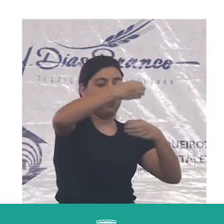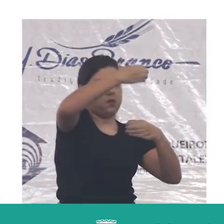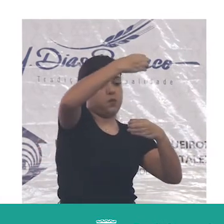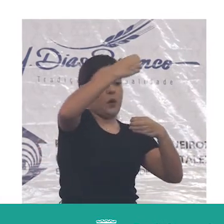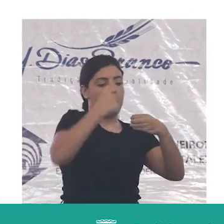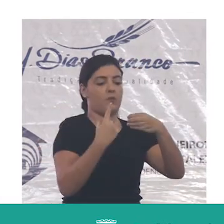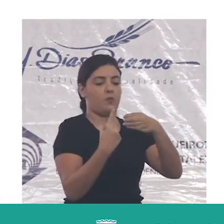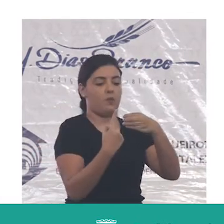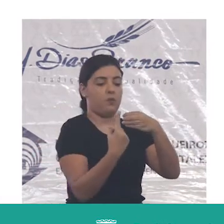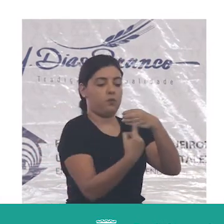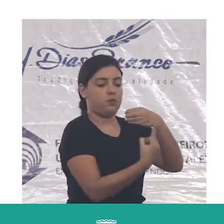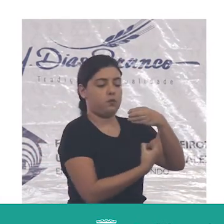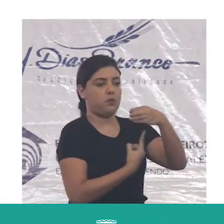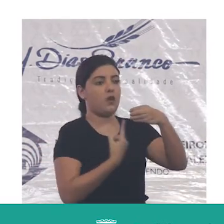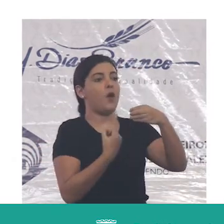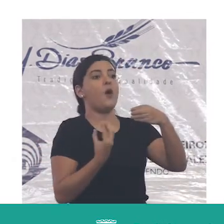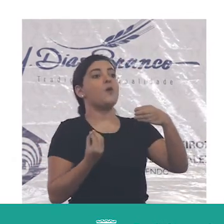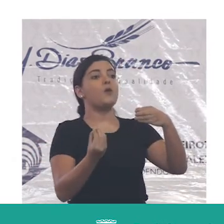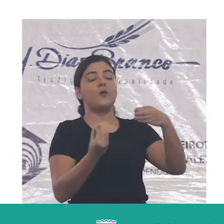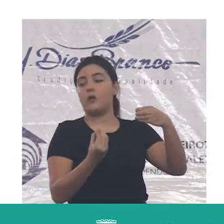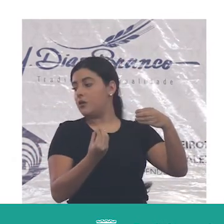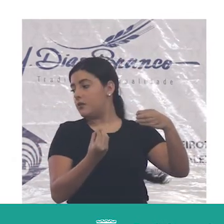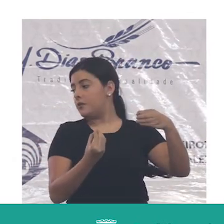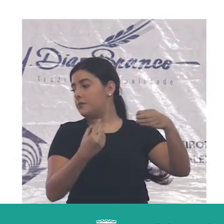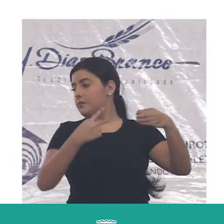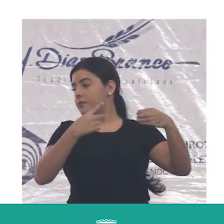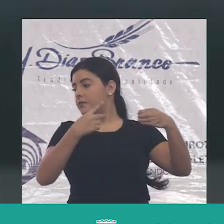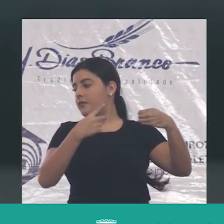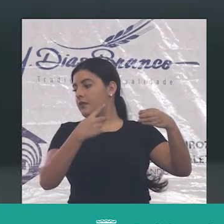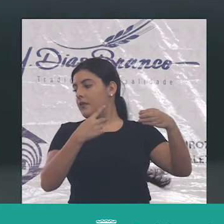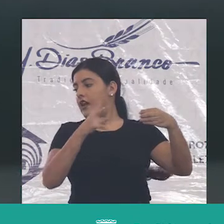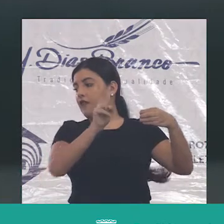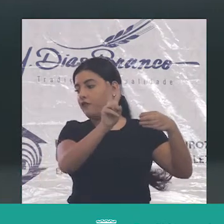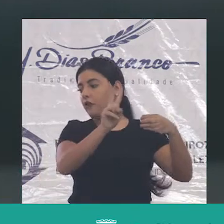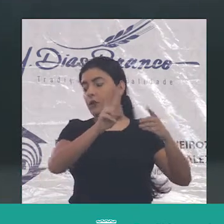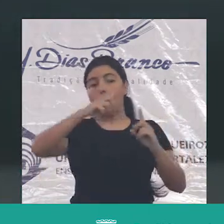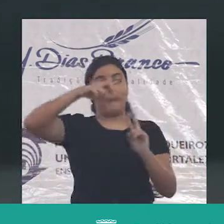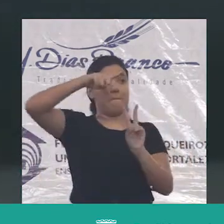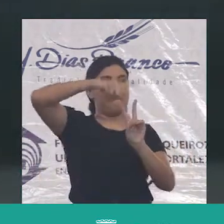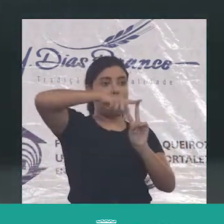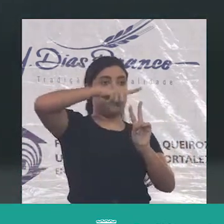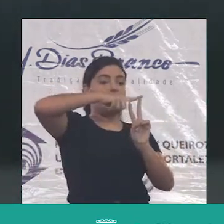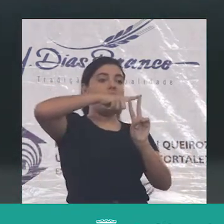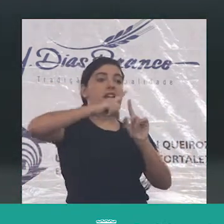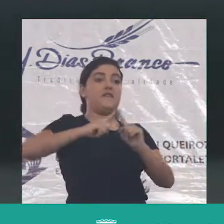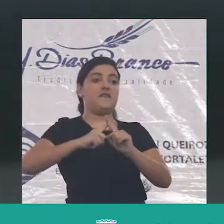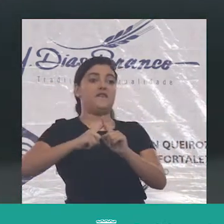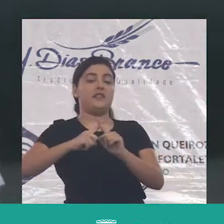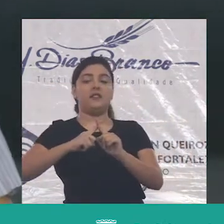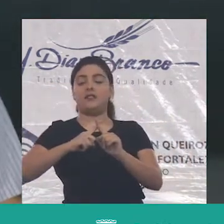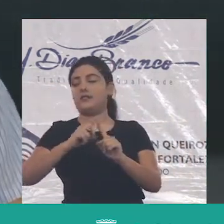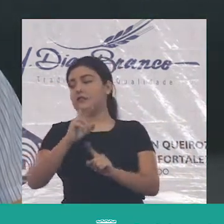um círculo, a base vai ser o quê? Π vezes R ao quadrado. A base